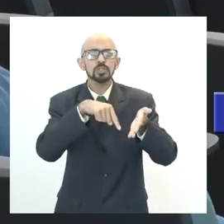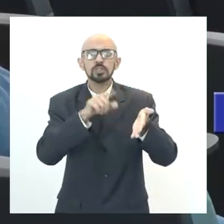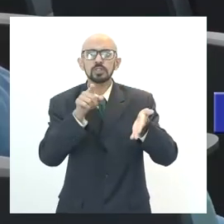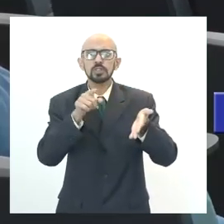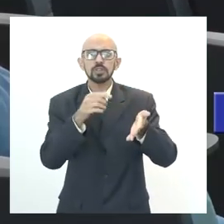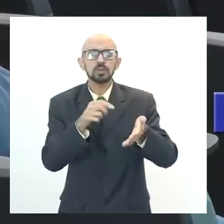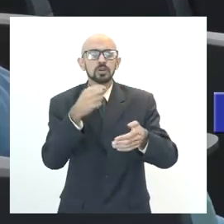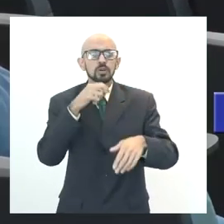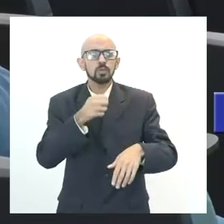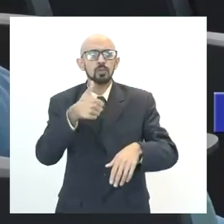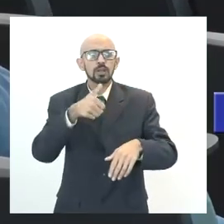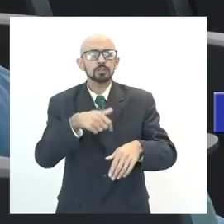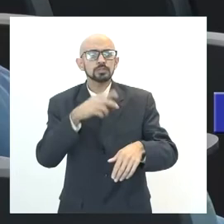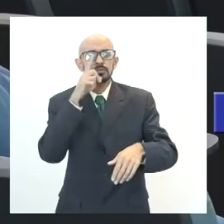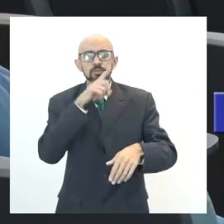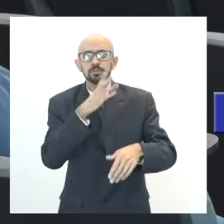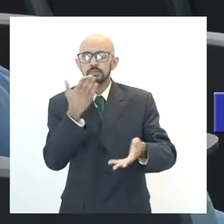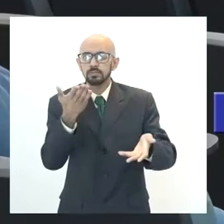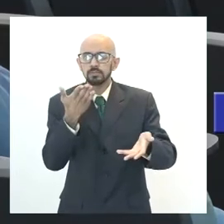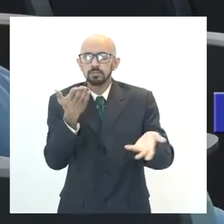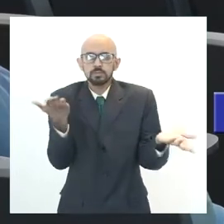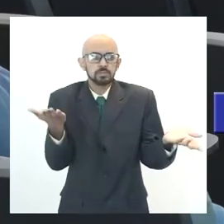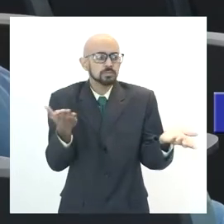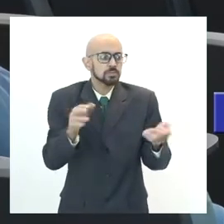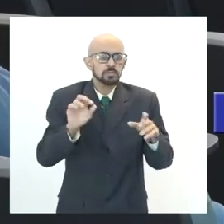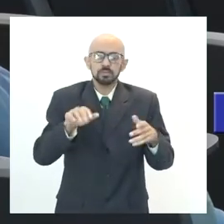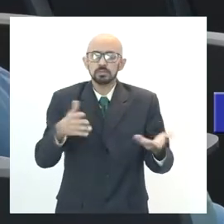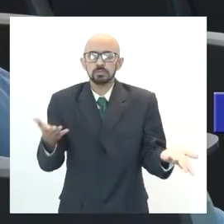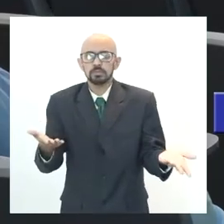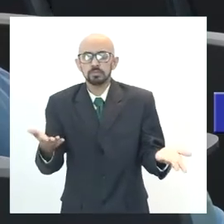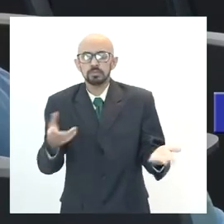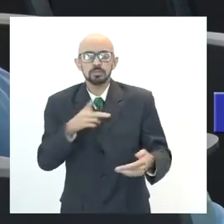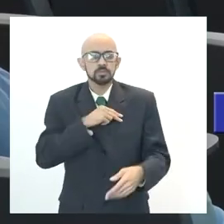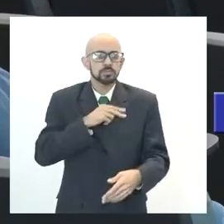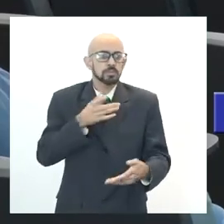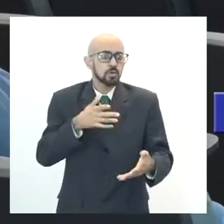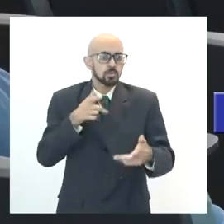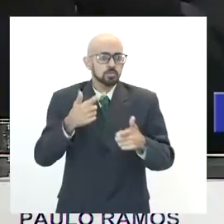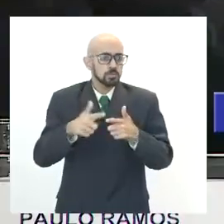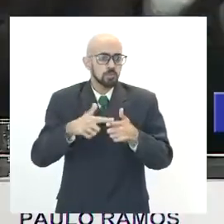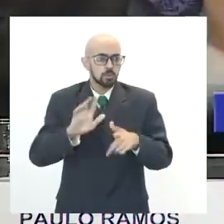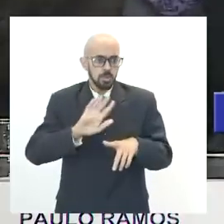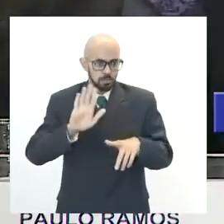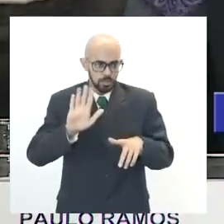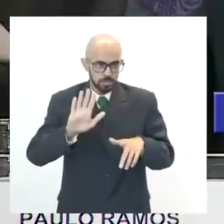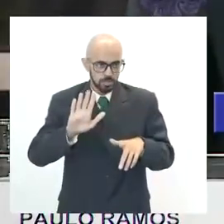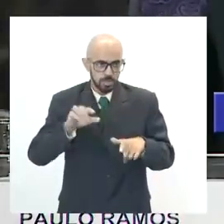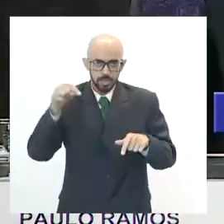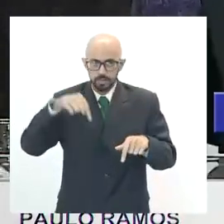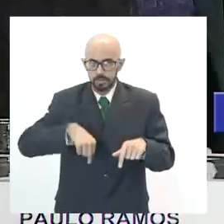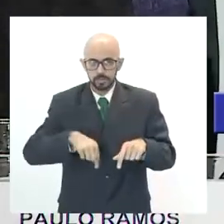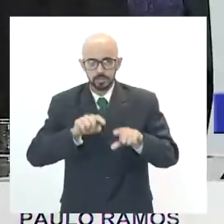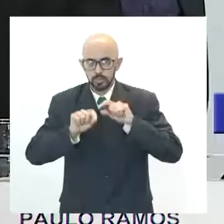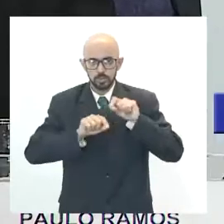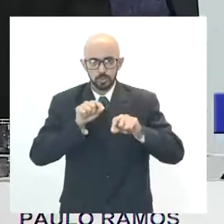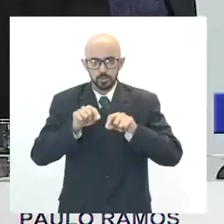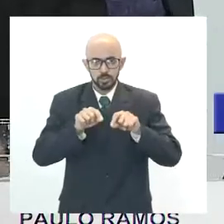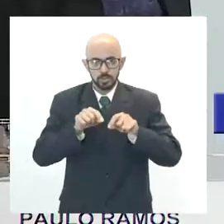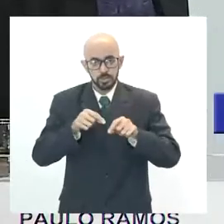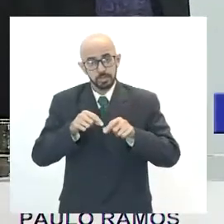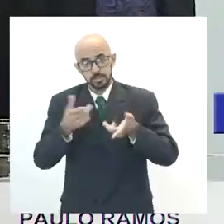quase olha aqui bom vamos faz mal dica aqui é como é que se diz as